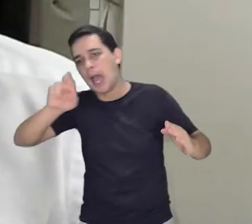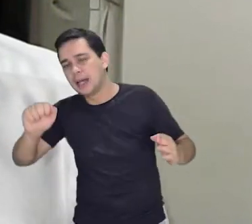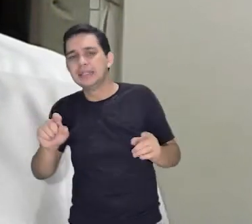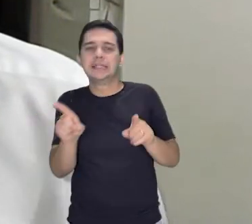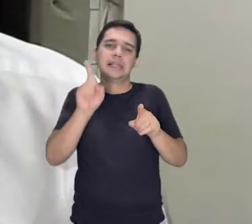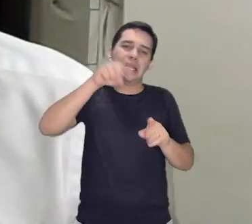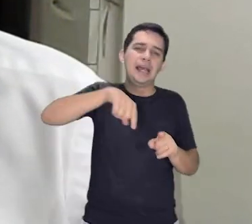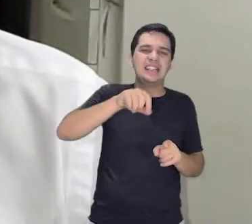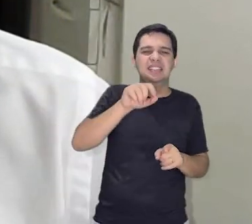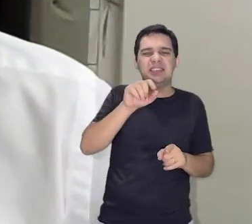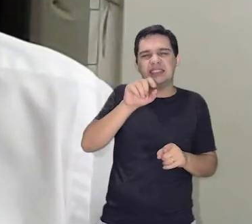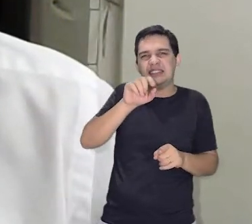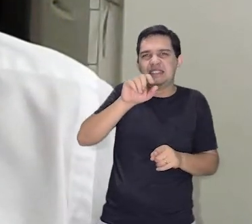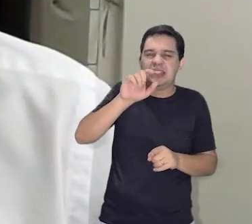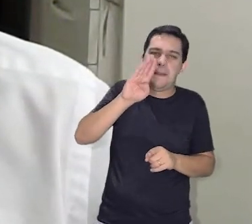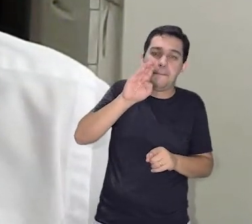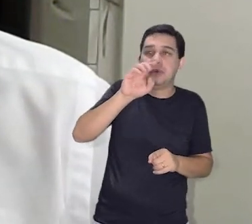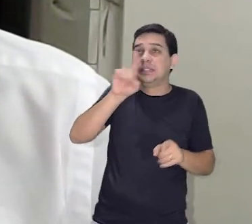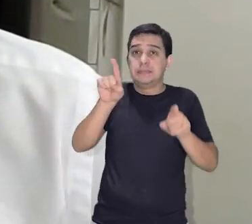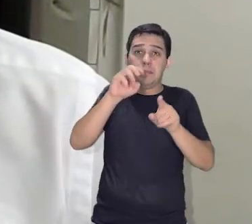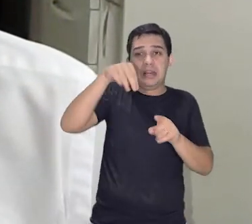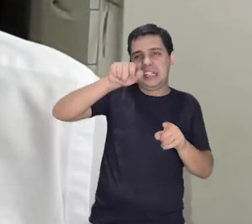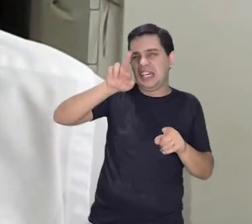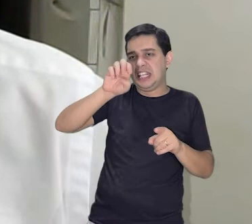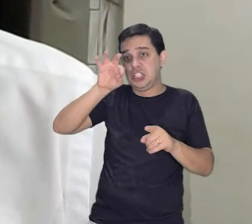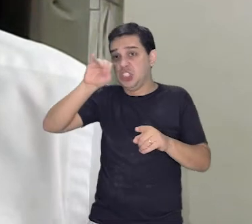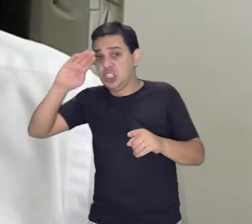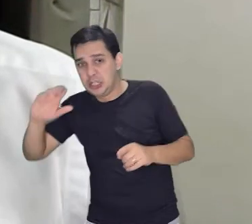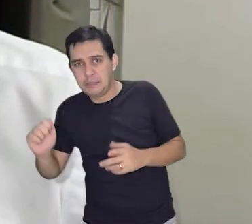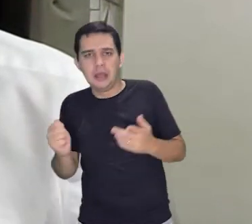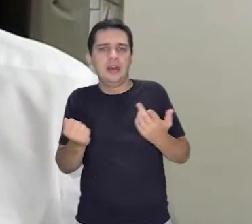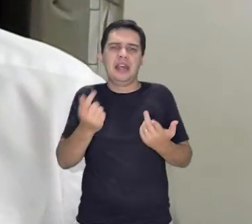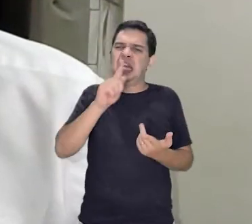em Mangaratiba, a embarcação. Todos esses